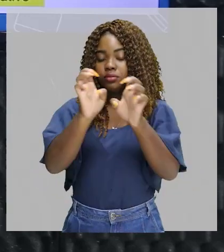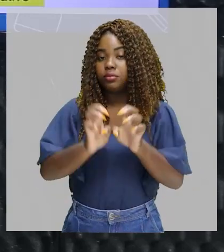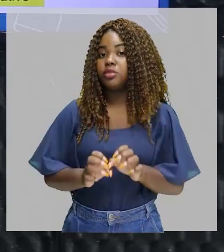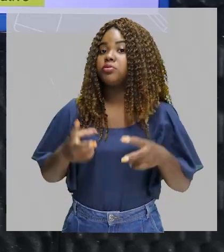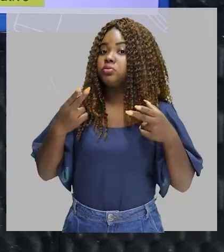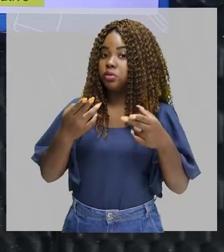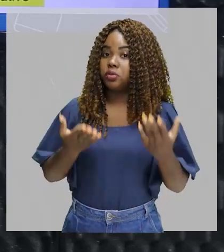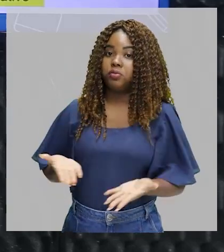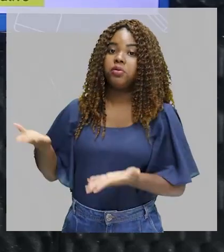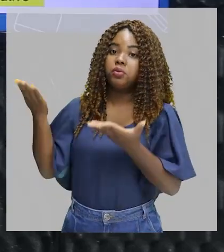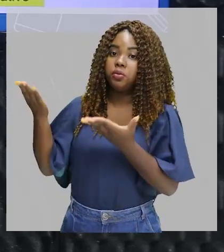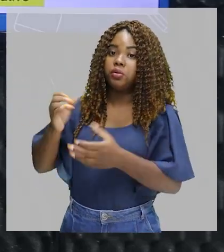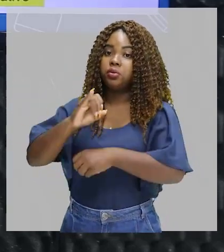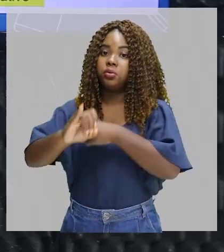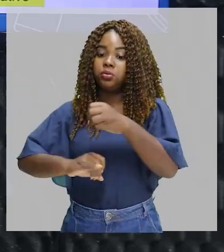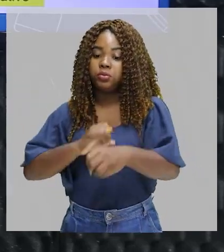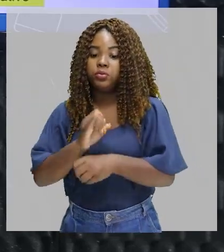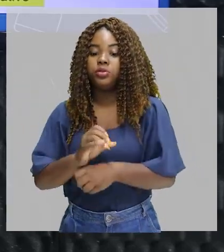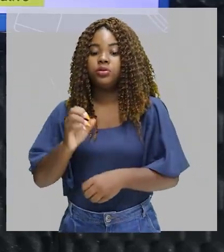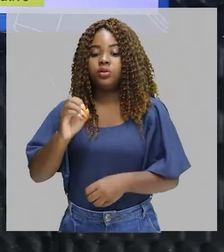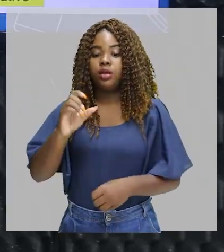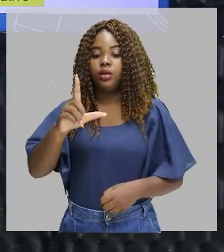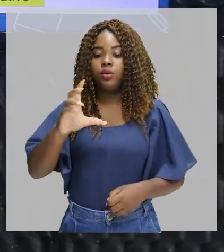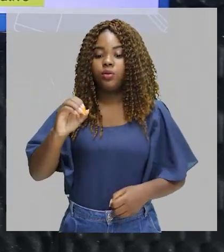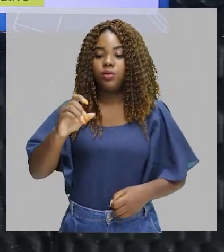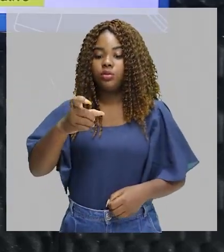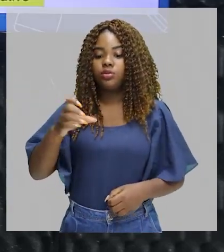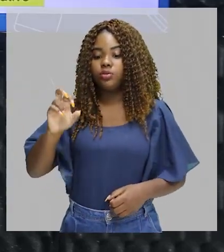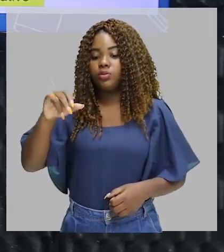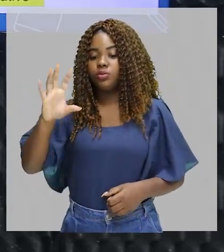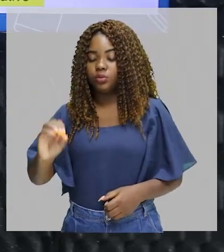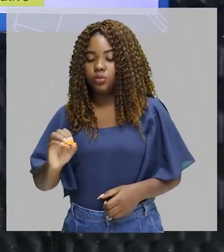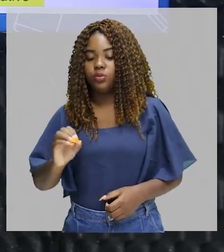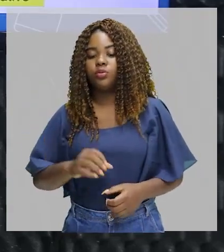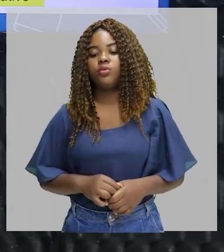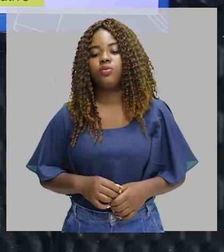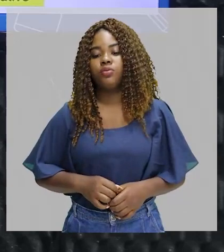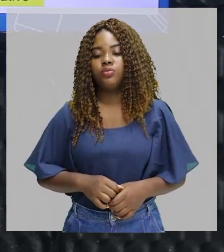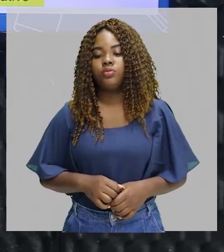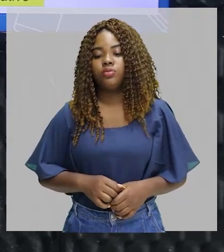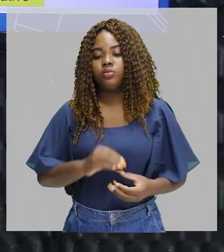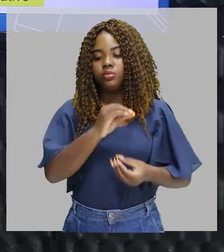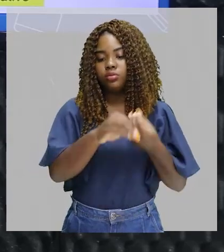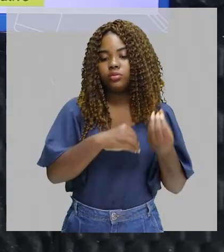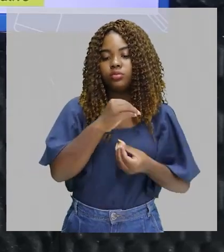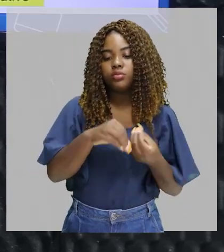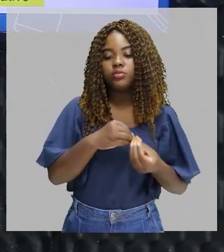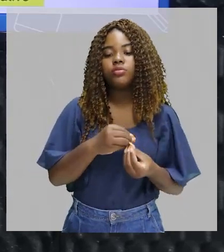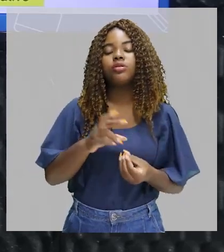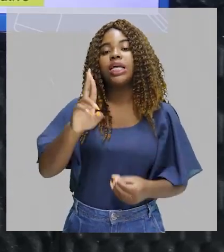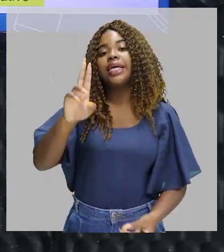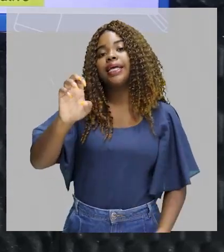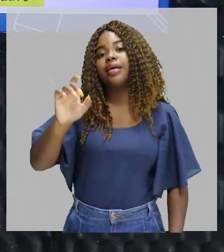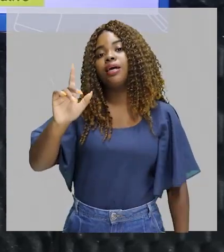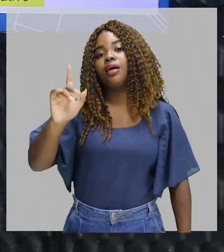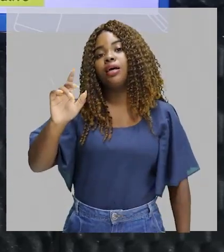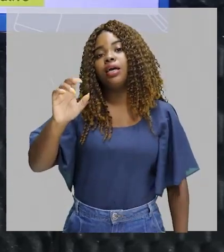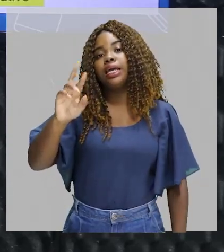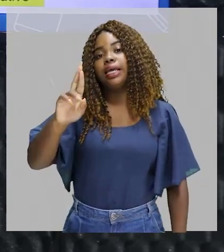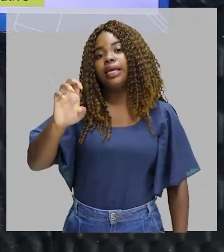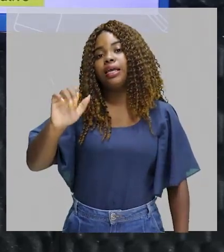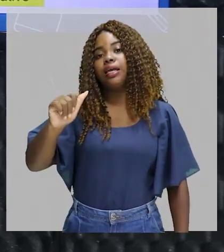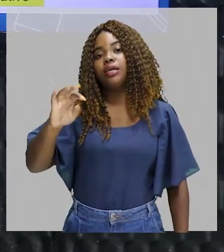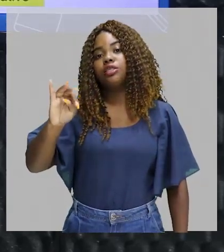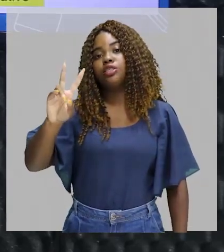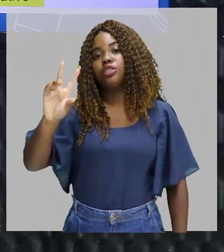essa, né, o íon alcoxônio, é um íon, é uma substância extremamente reativa.